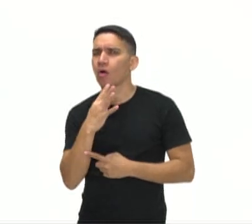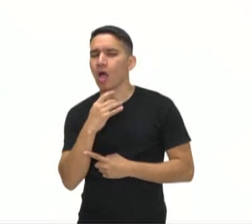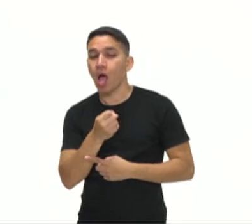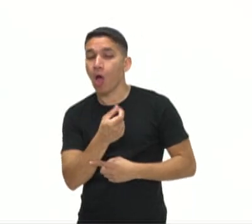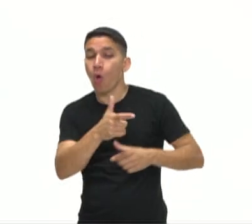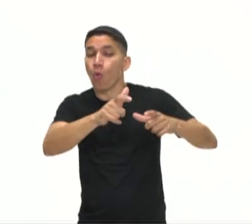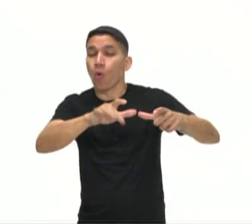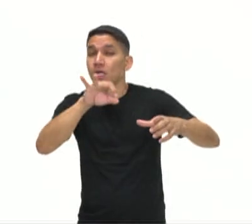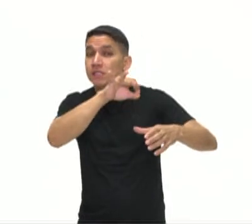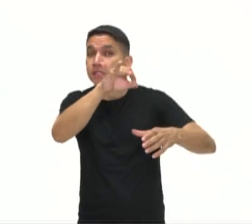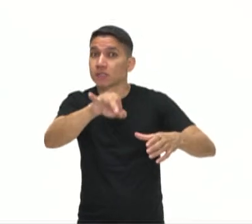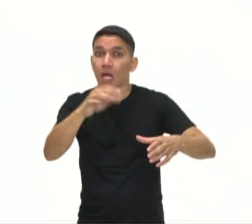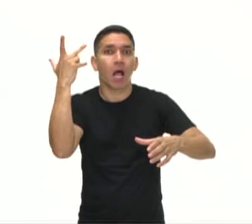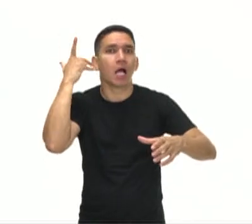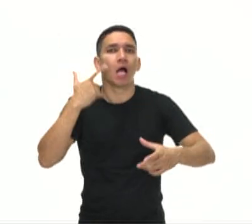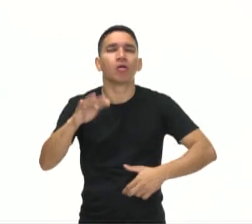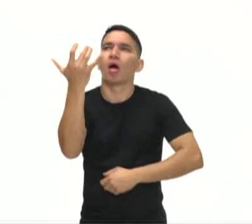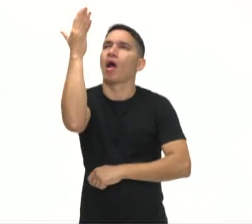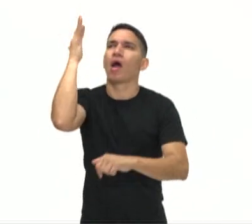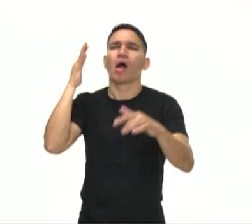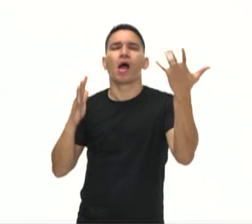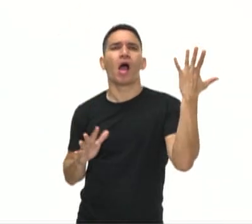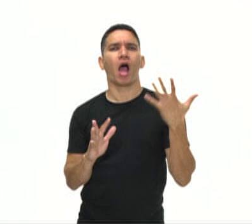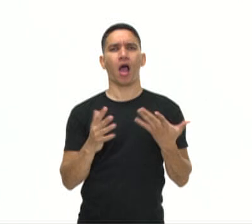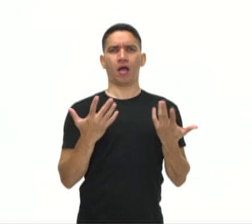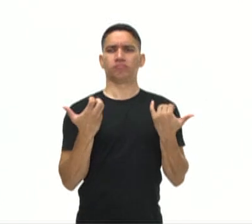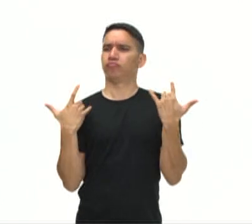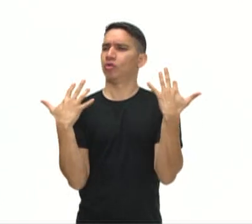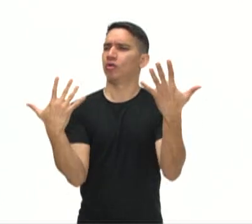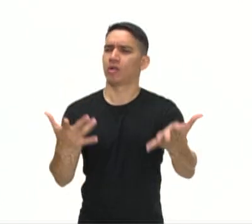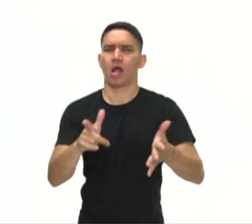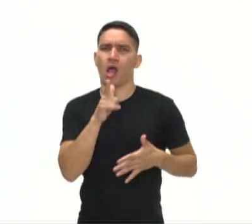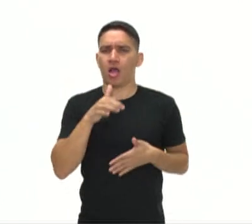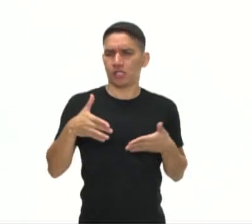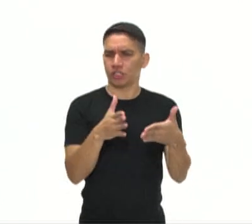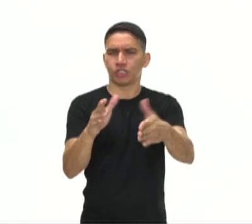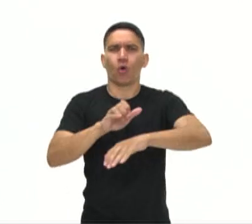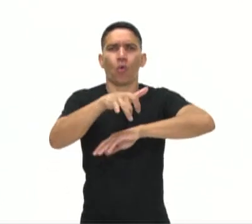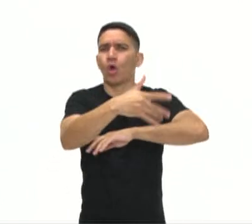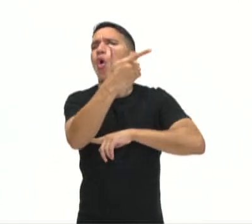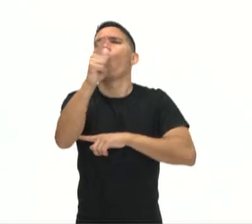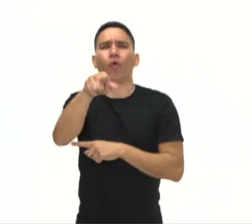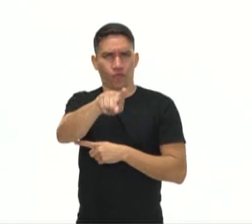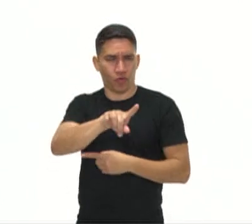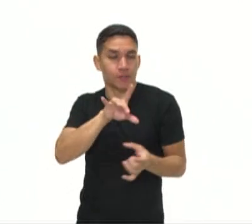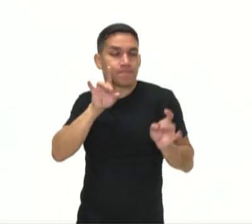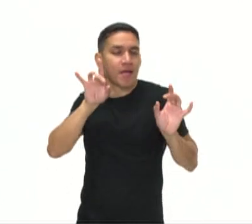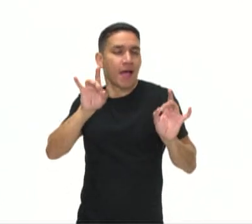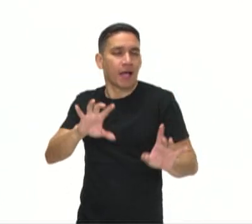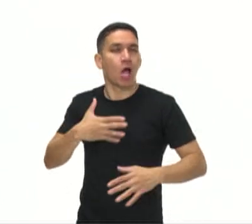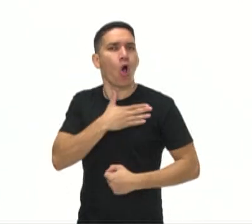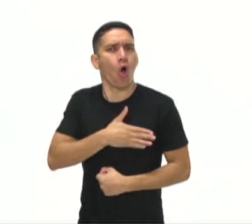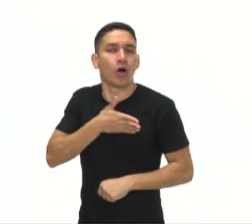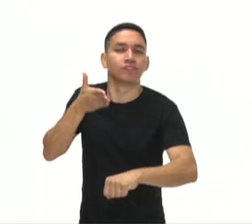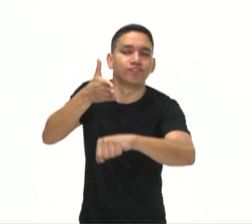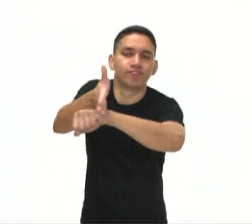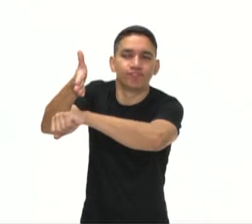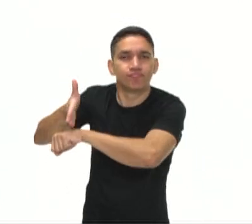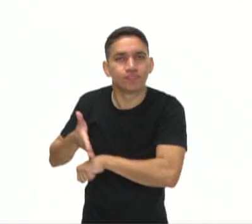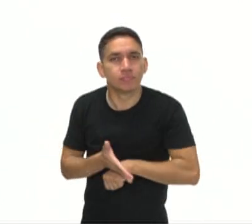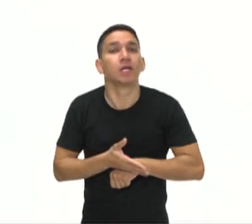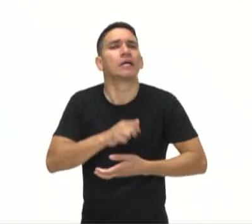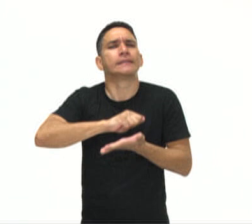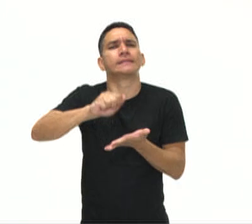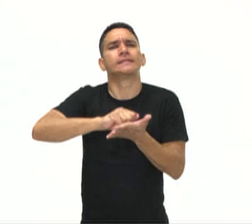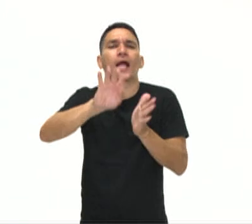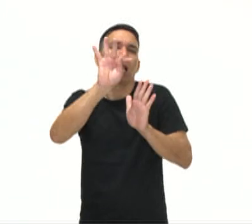sagrado natural, como florestas, rios, cachoeiras, entre outros, que você considere especial, que você goste de visitar? Escreva